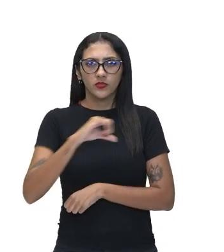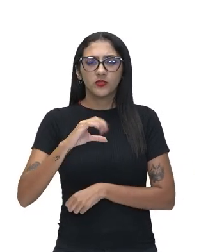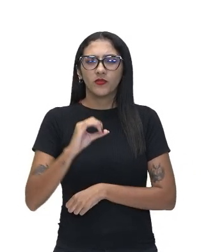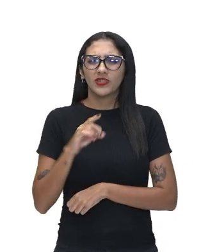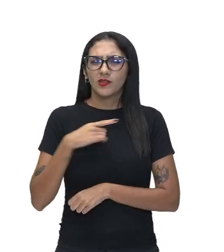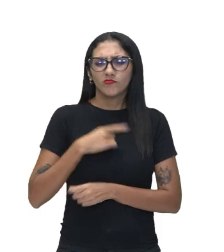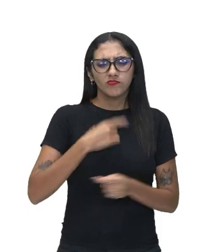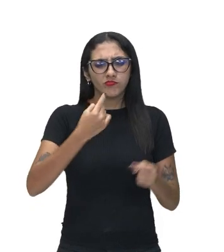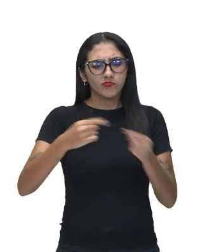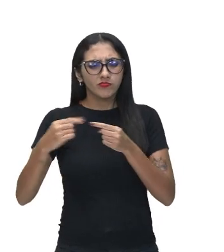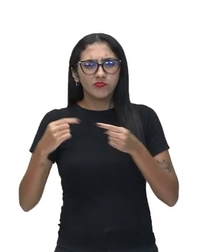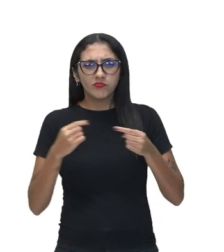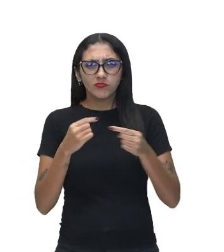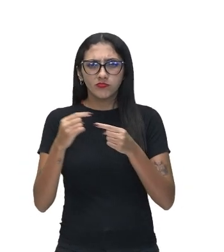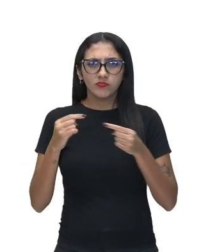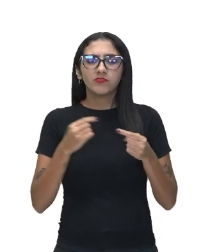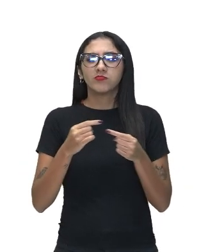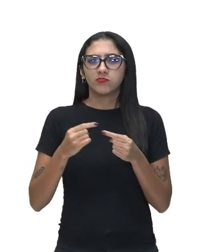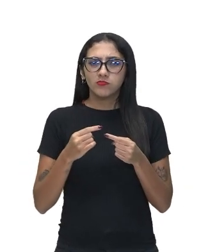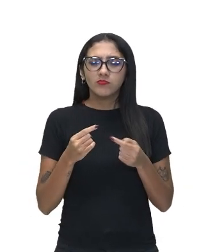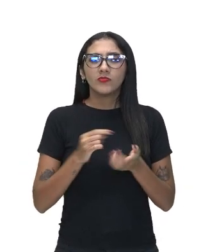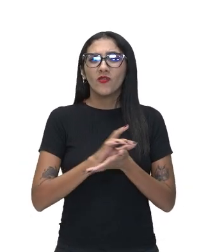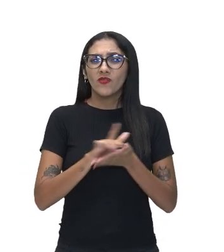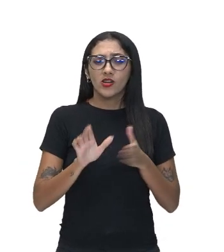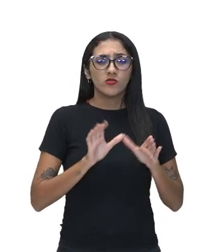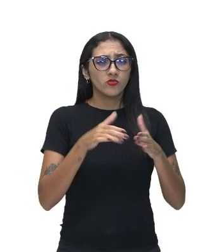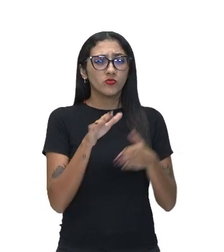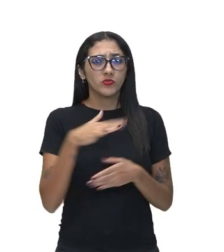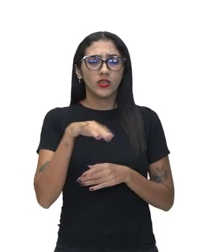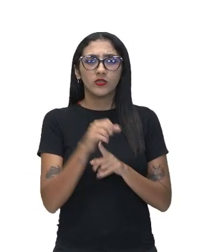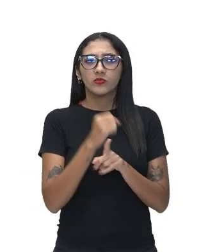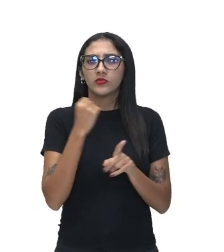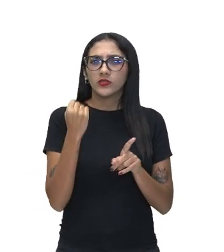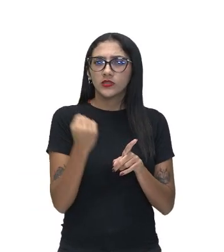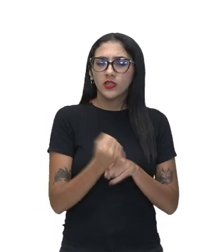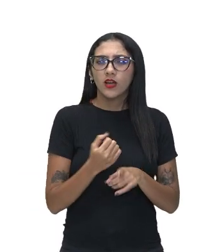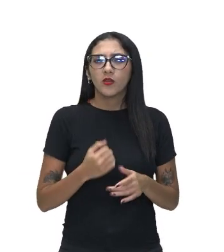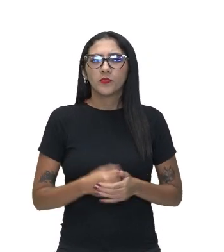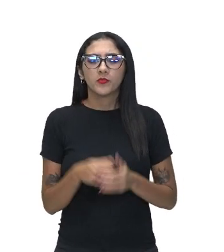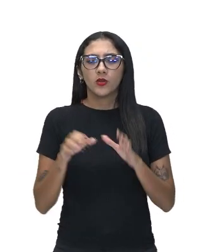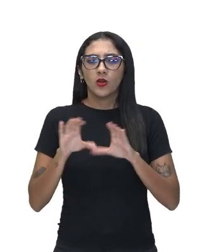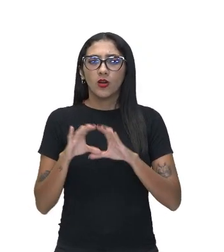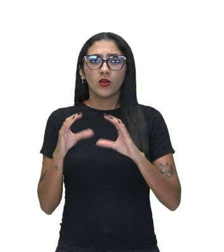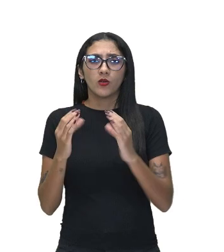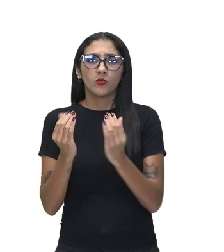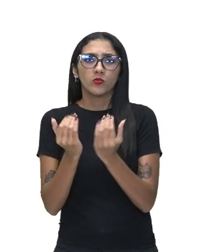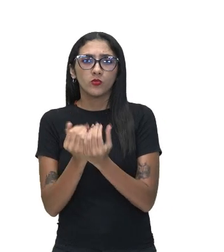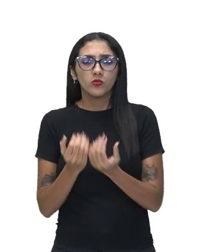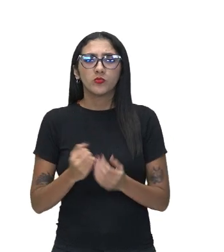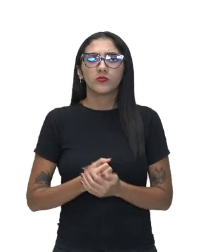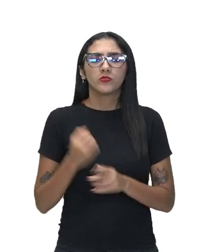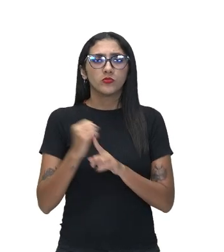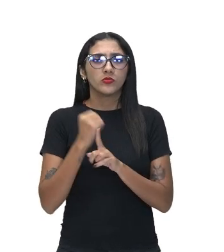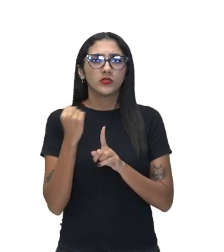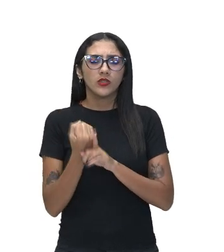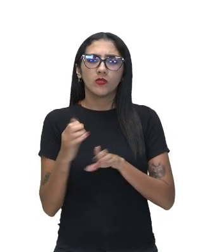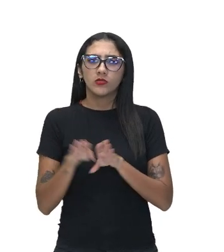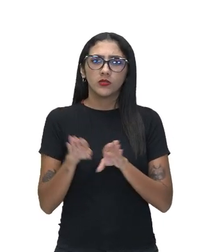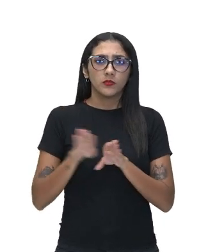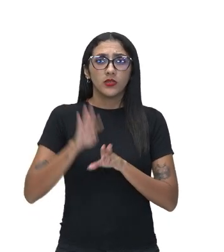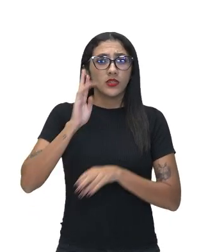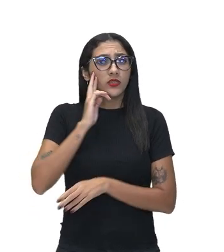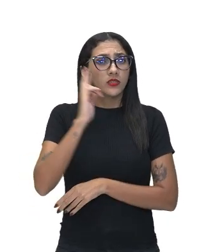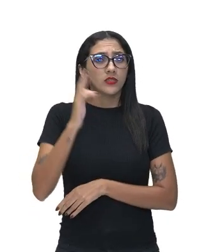democrático, capitaneado por movimentos sociais, organizações, articulações e atores da